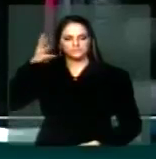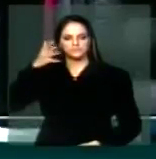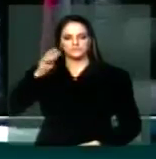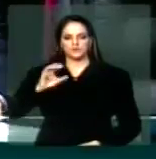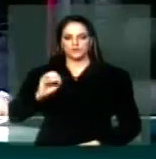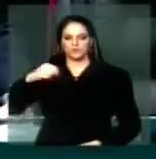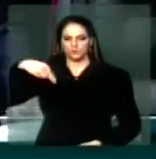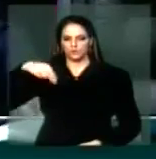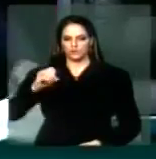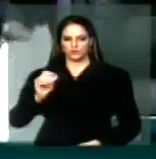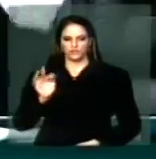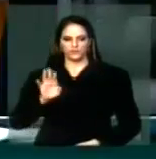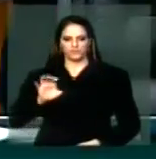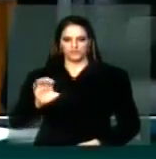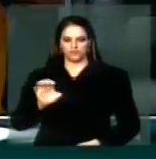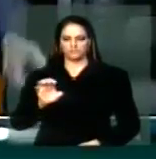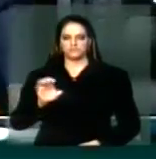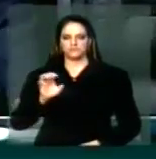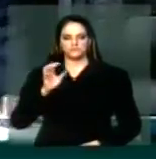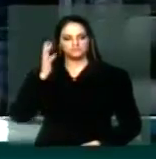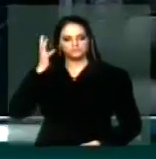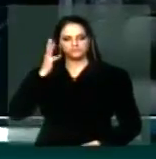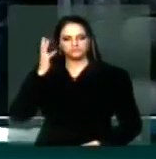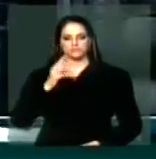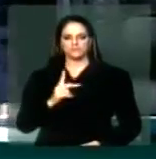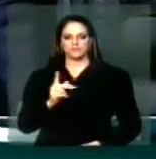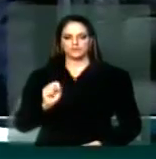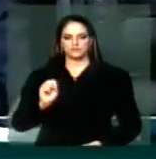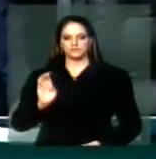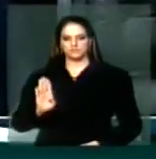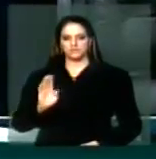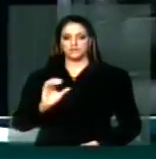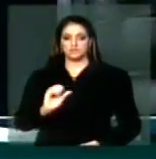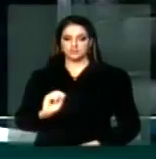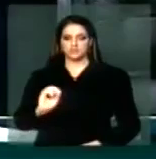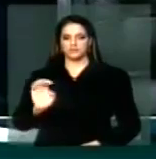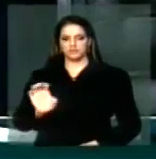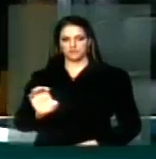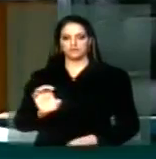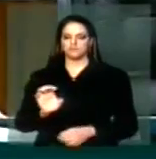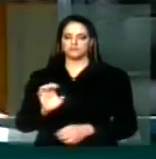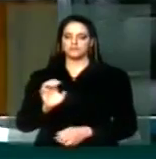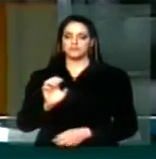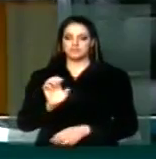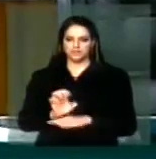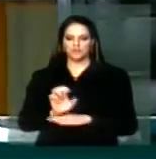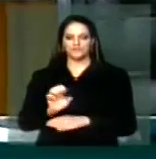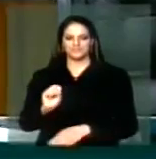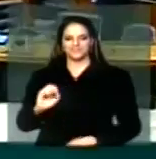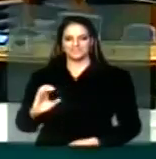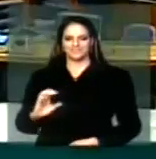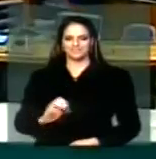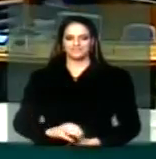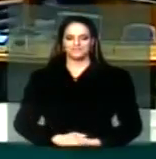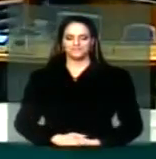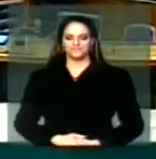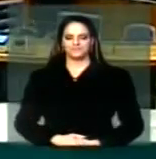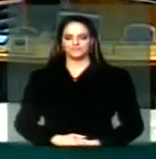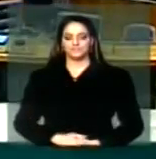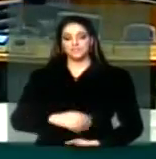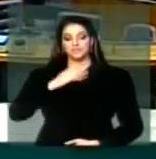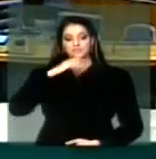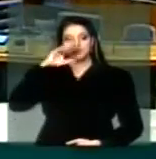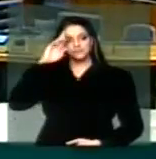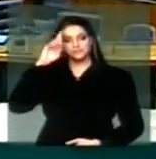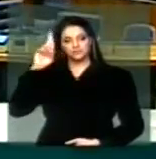Onofre Santo Agostini, do PSB da Santa Catarina. Vossa Excelência, fora do tempo regimental. Senhor